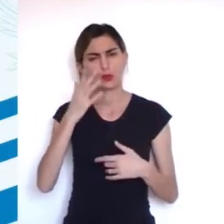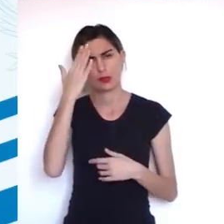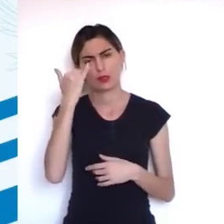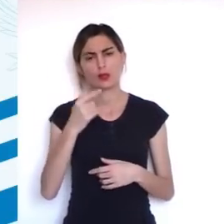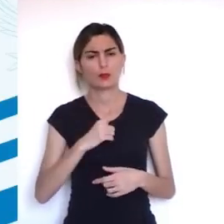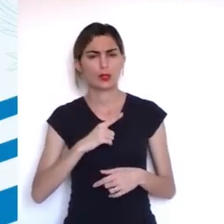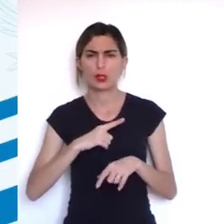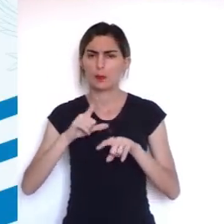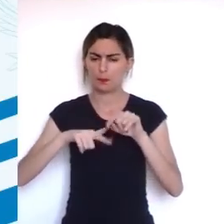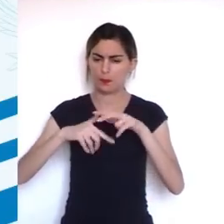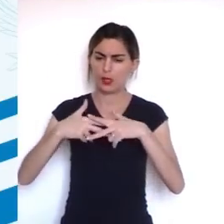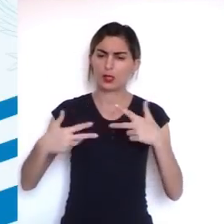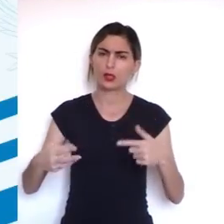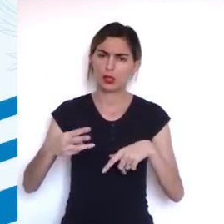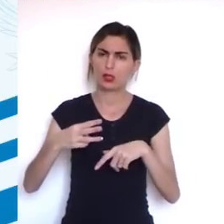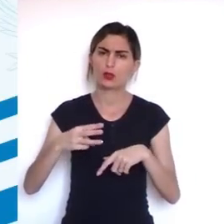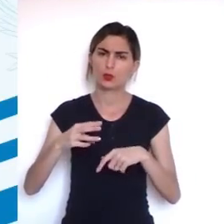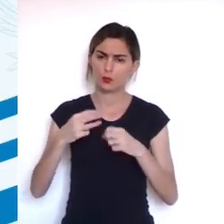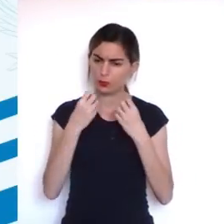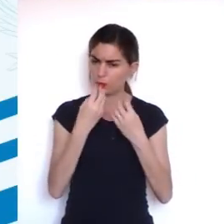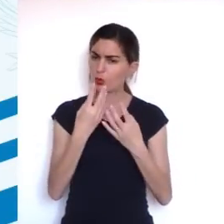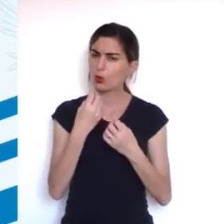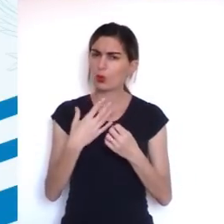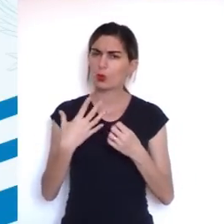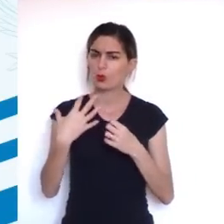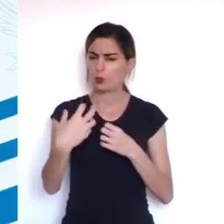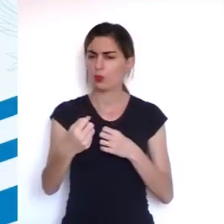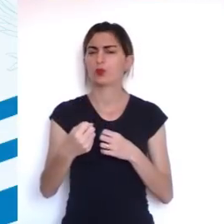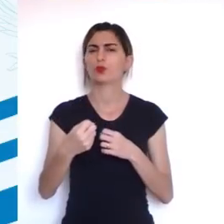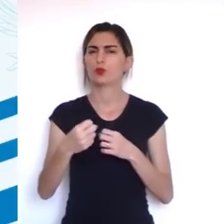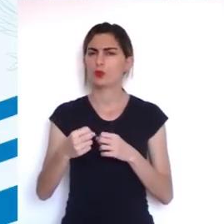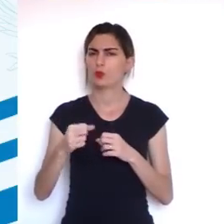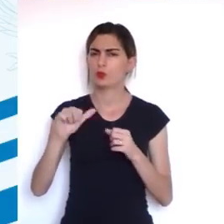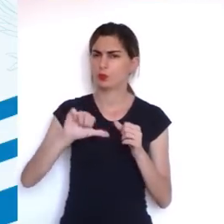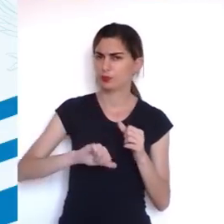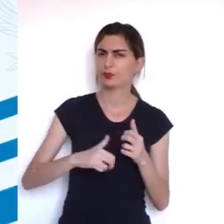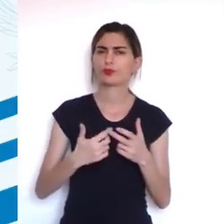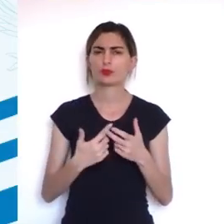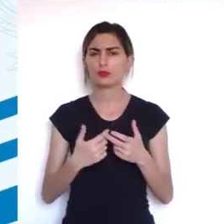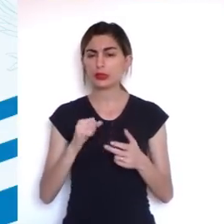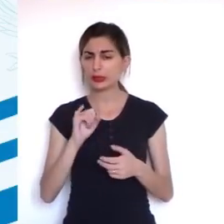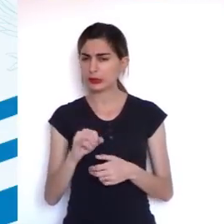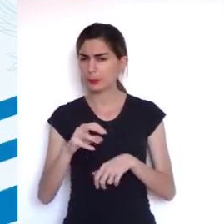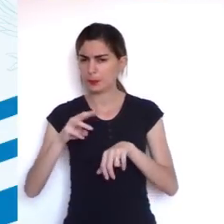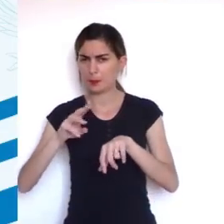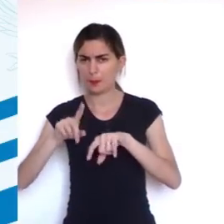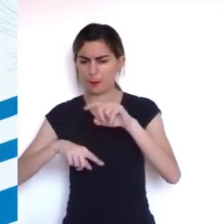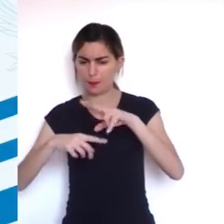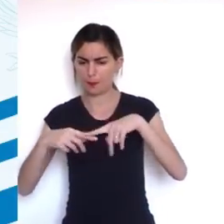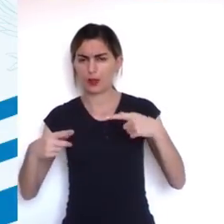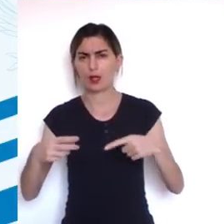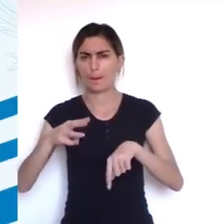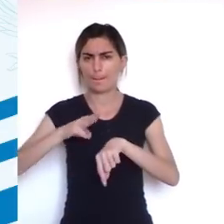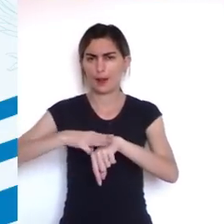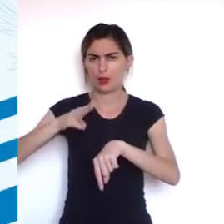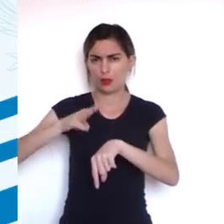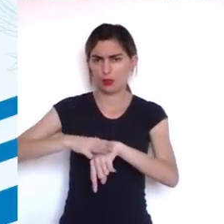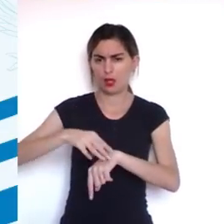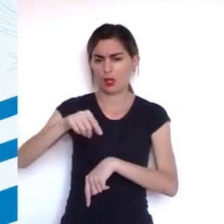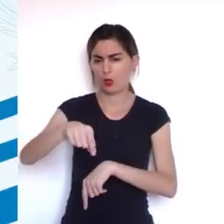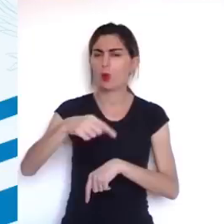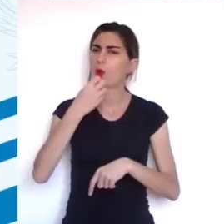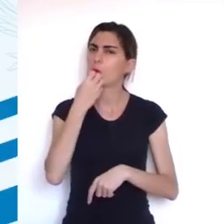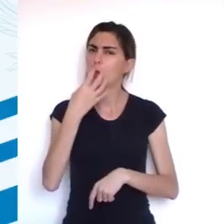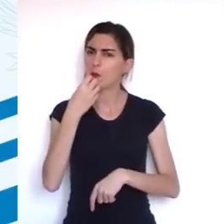que vai existir materiais que são bons condutores e maus condutores. Se o material ele é